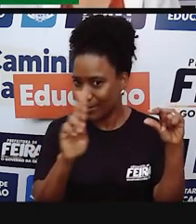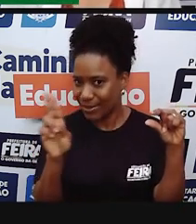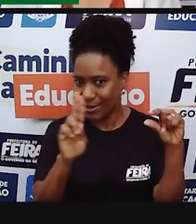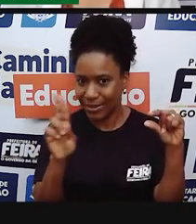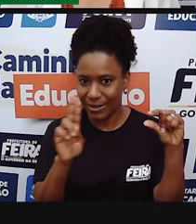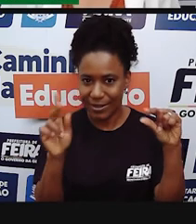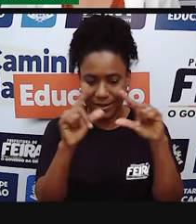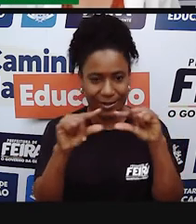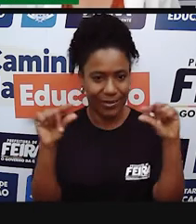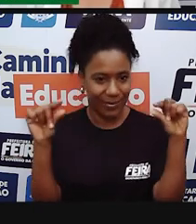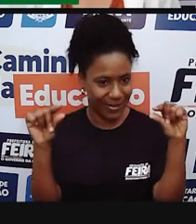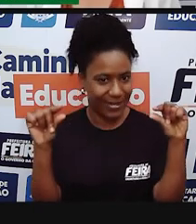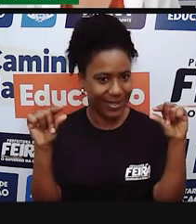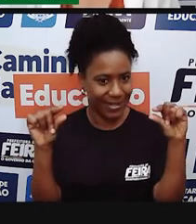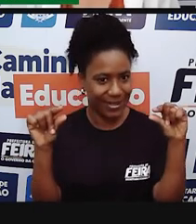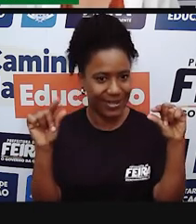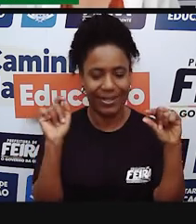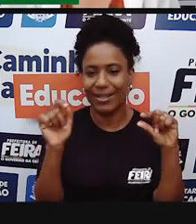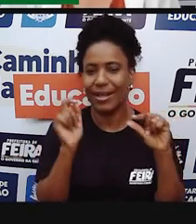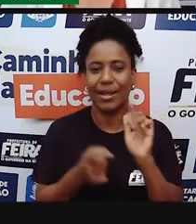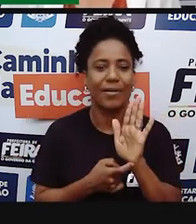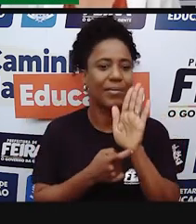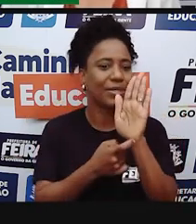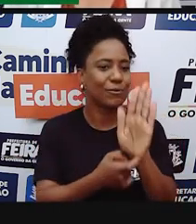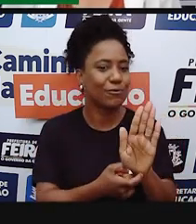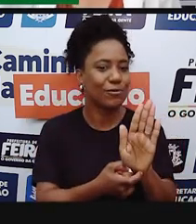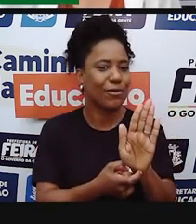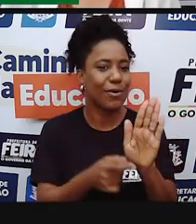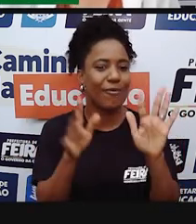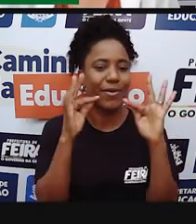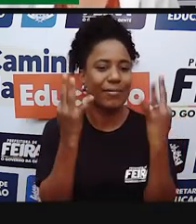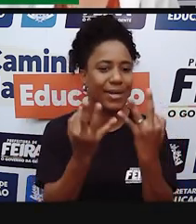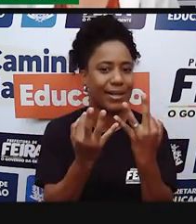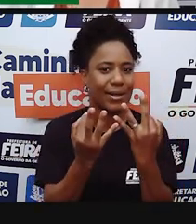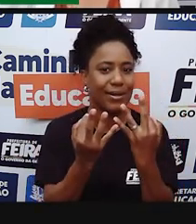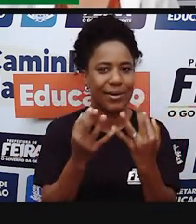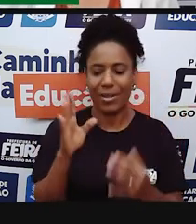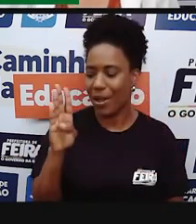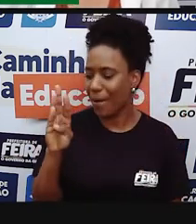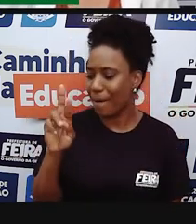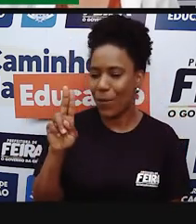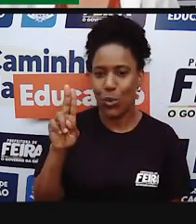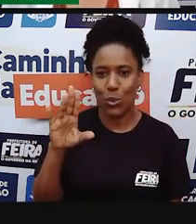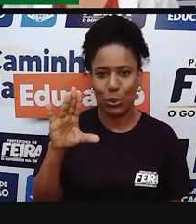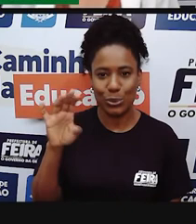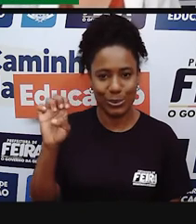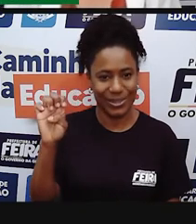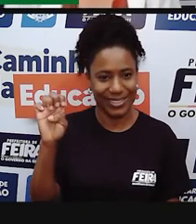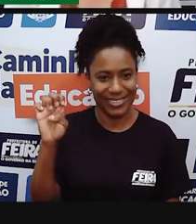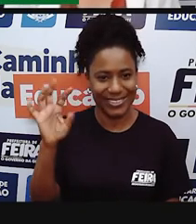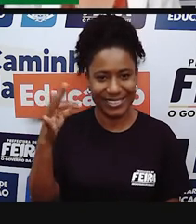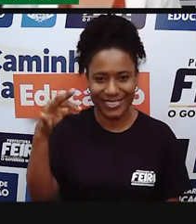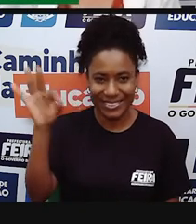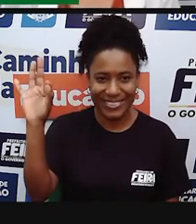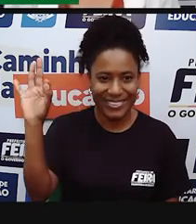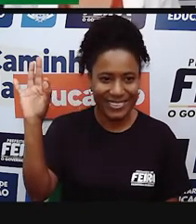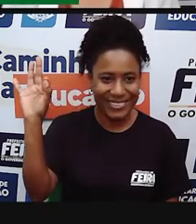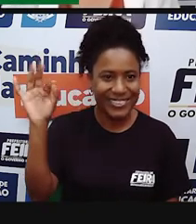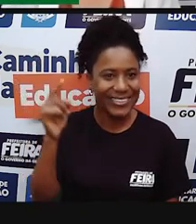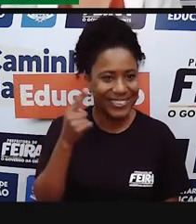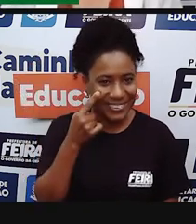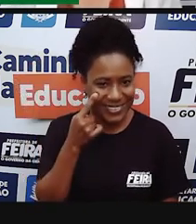introduce My Time Will é um Quem Está apresentando a família é o bruxo Ok